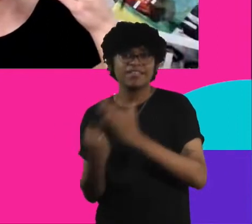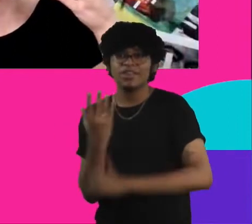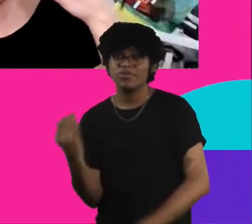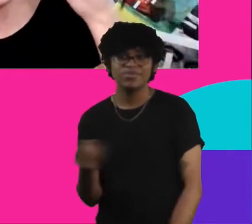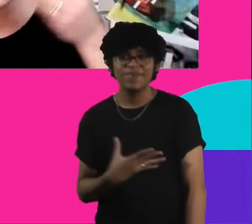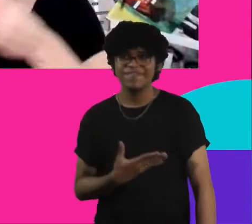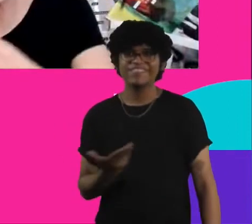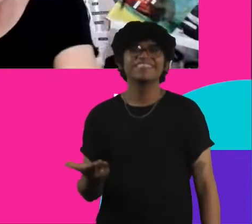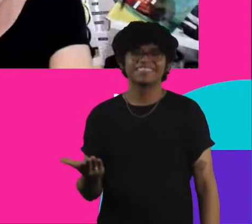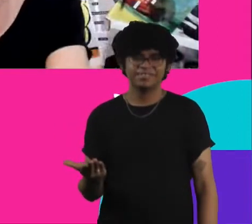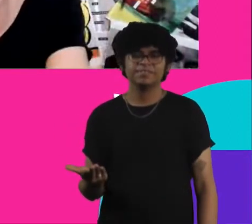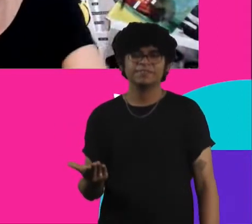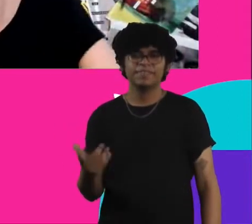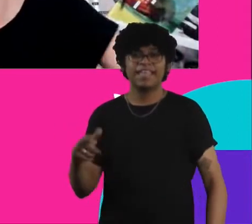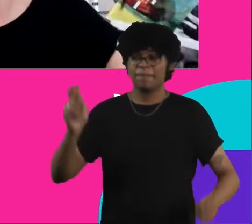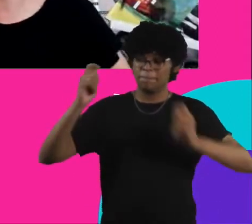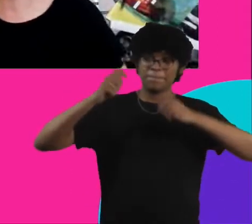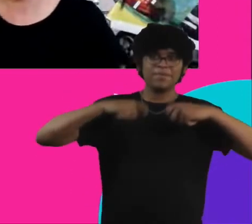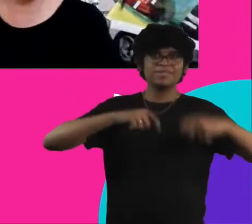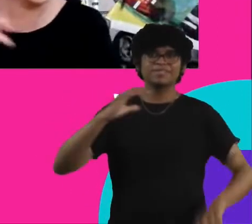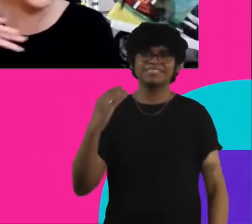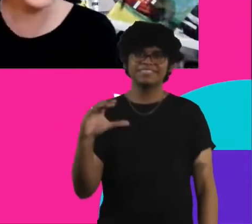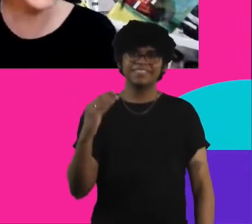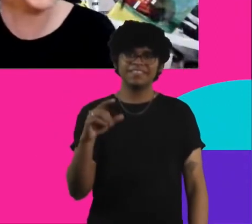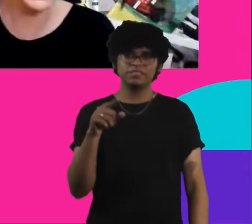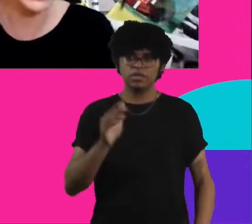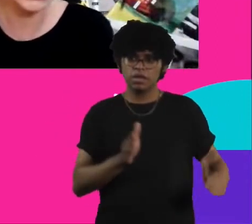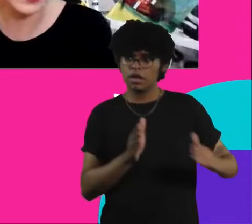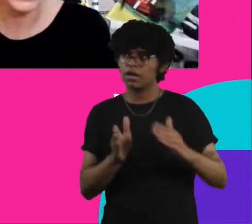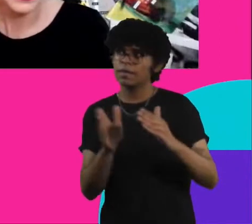de possibilidade científica, é ótimo. Você travou um